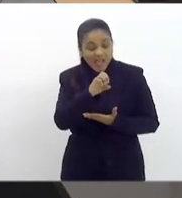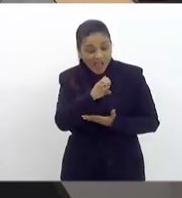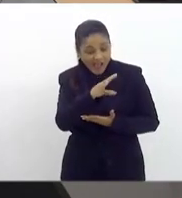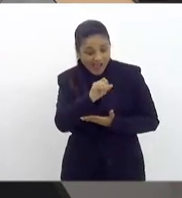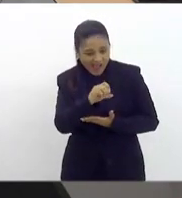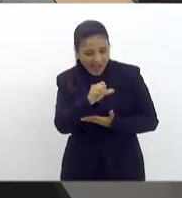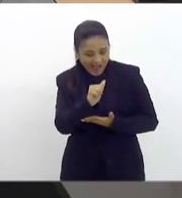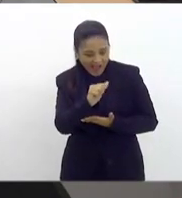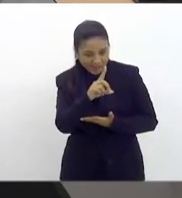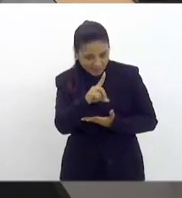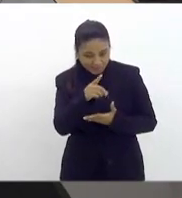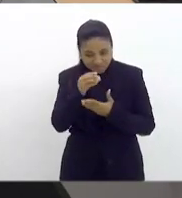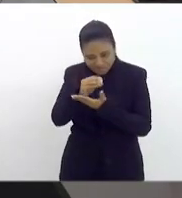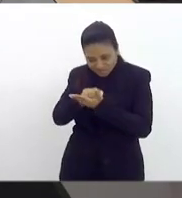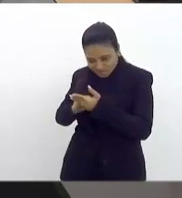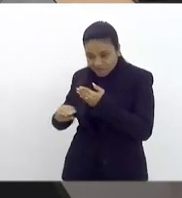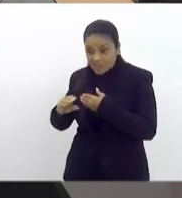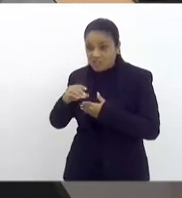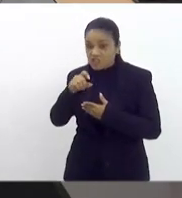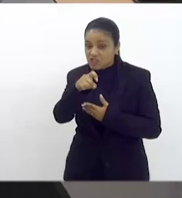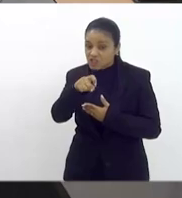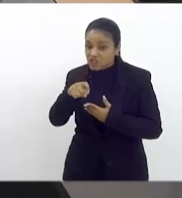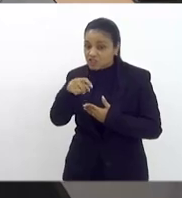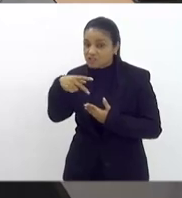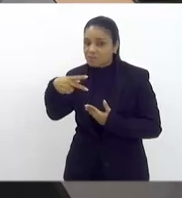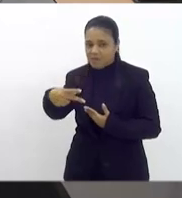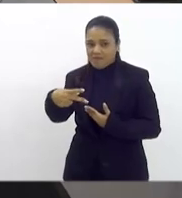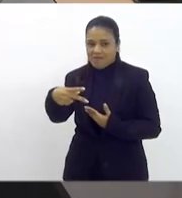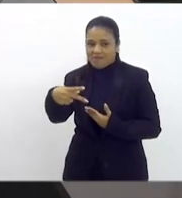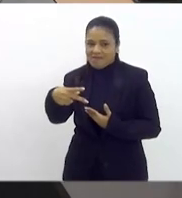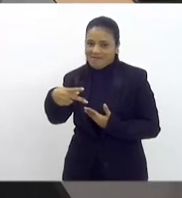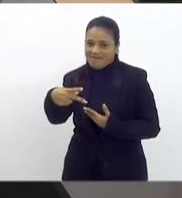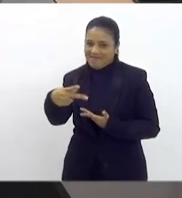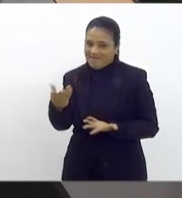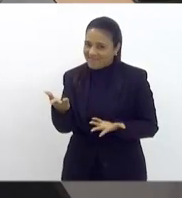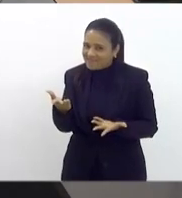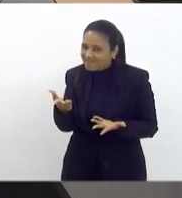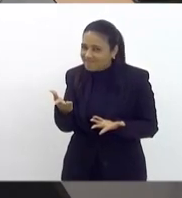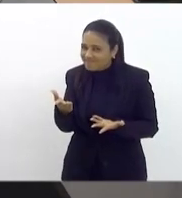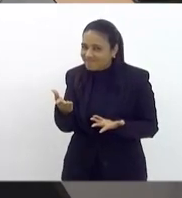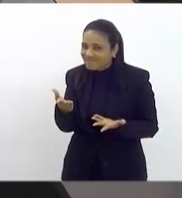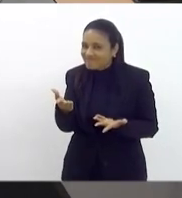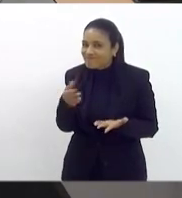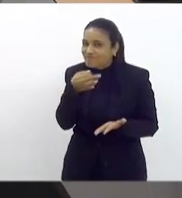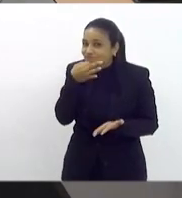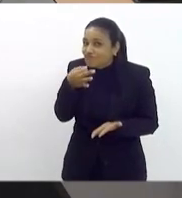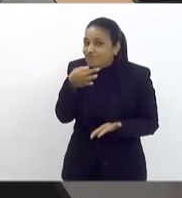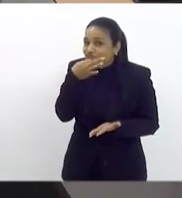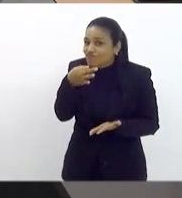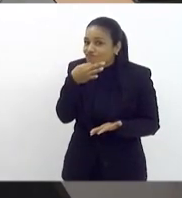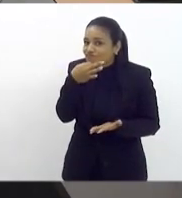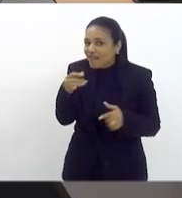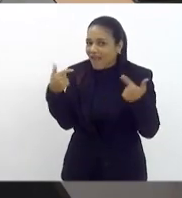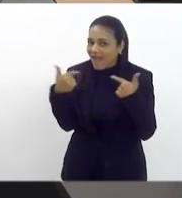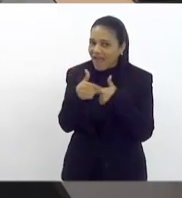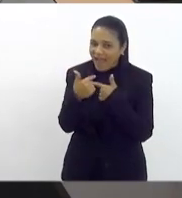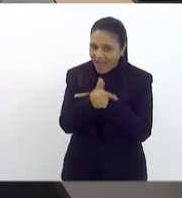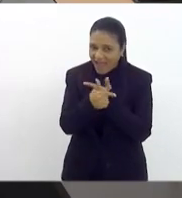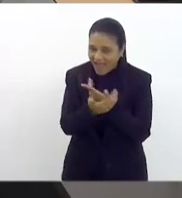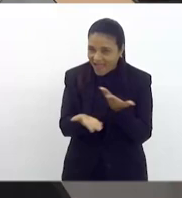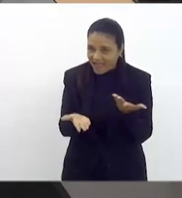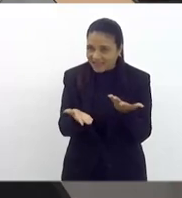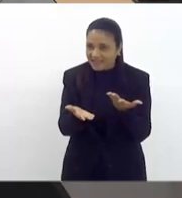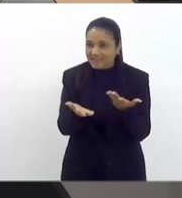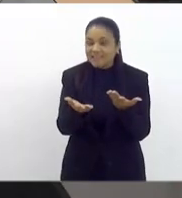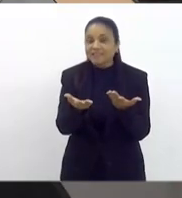falei. Virou uma... Eu quero falar para vossa senhoria. Uma sugestão até. Eu quero falar. Está no balanço